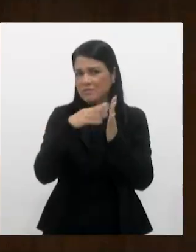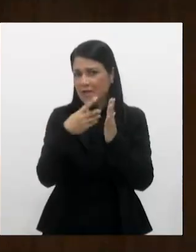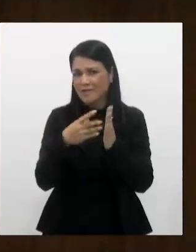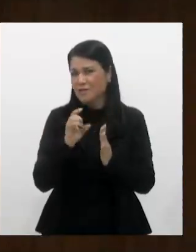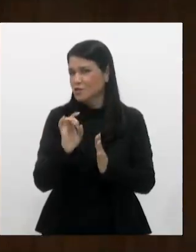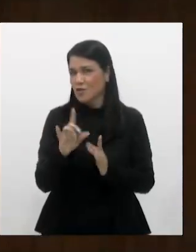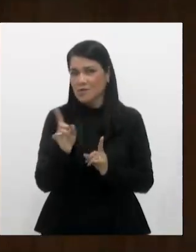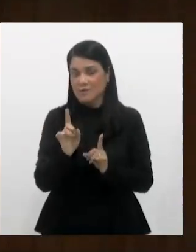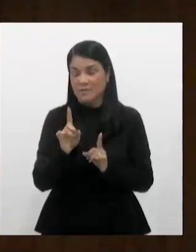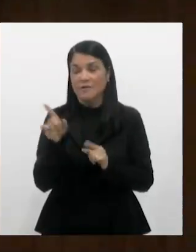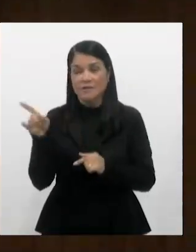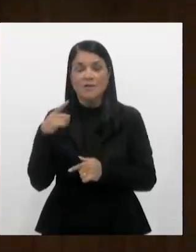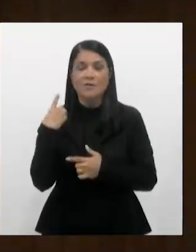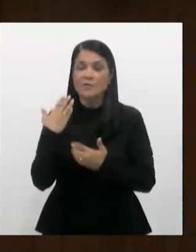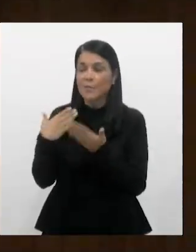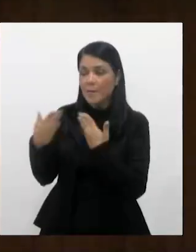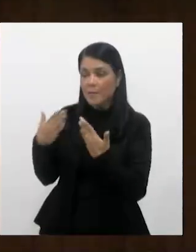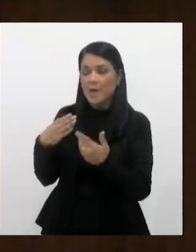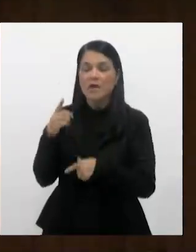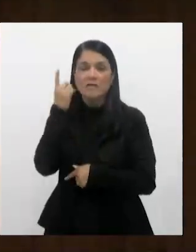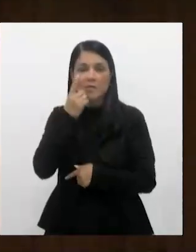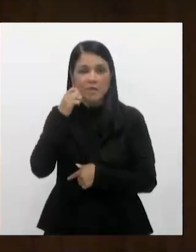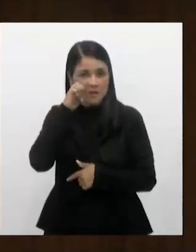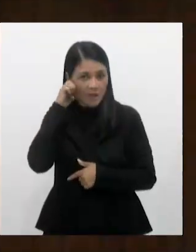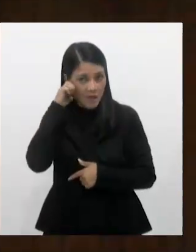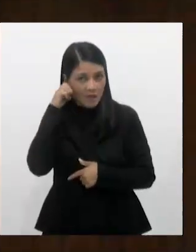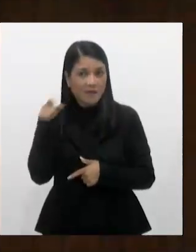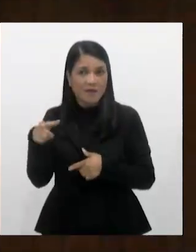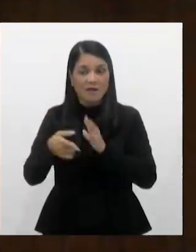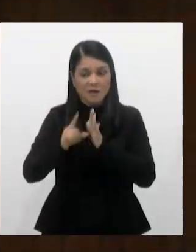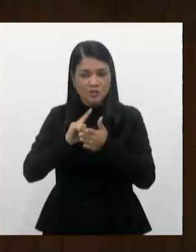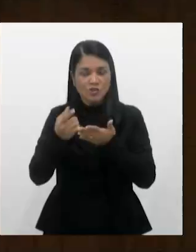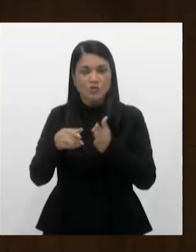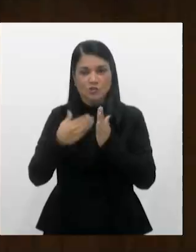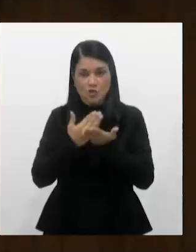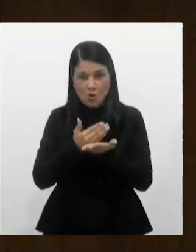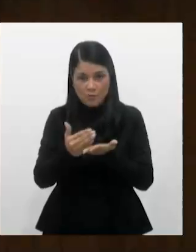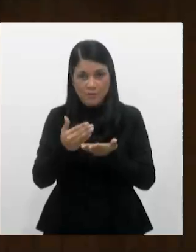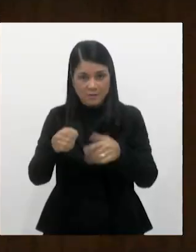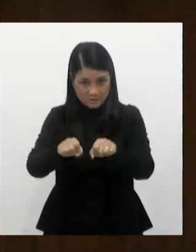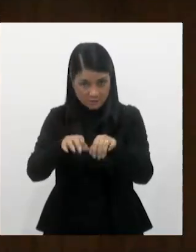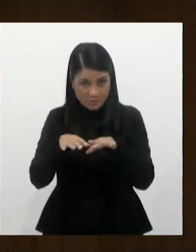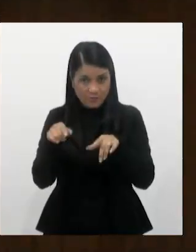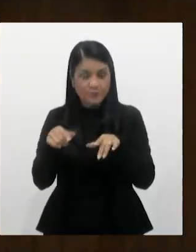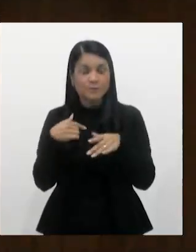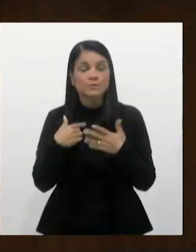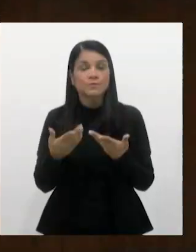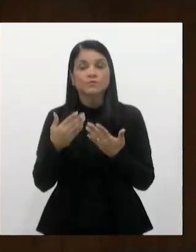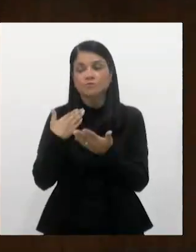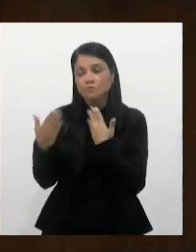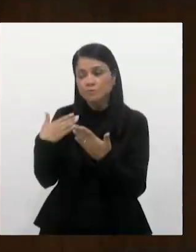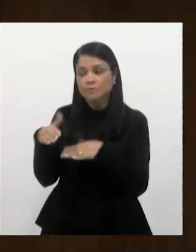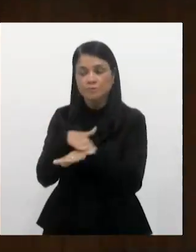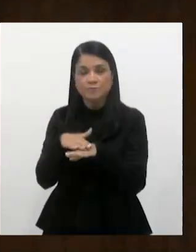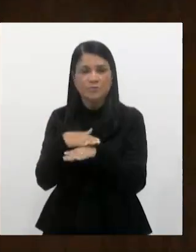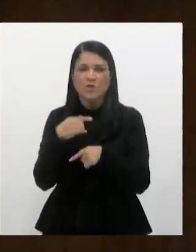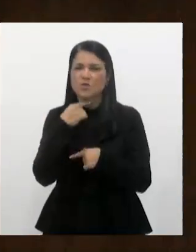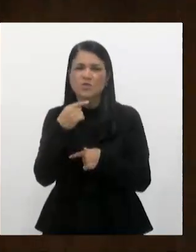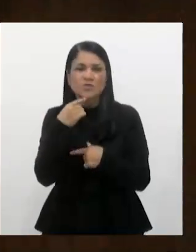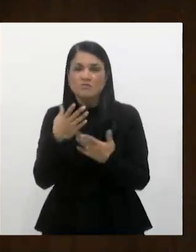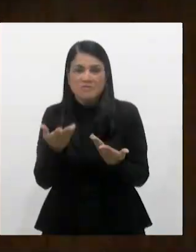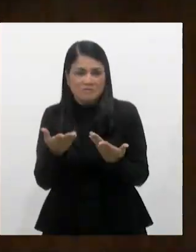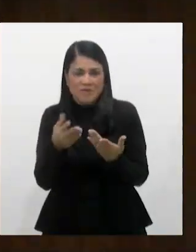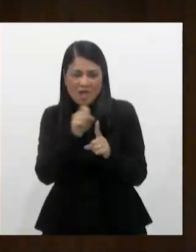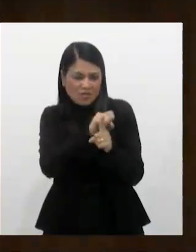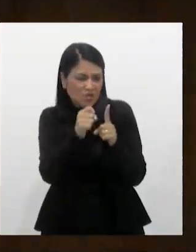a deputada Élica, a gente conversava anteriormente, antes de começar a sessão, sobre isso, porque não cabe mais na sociedade a não